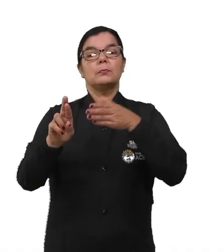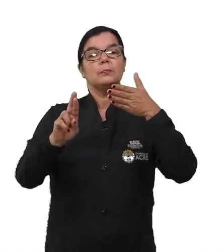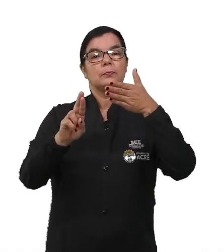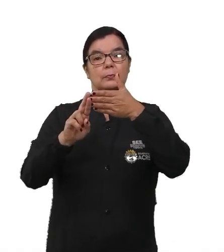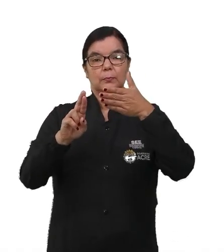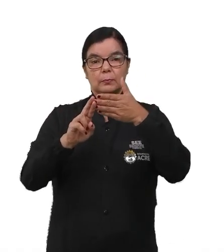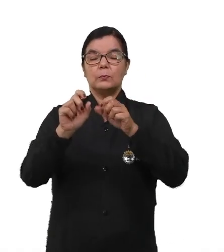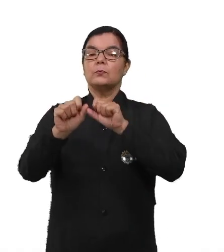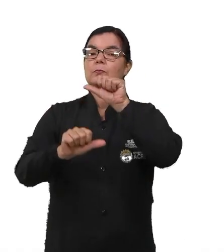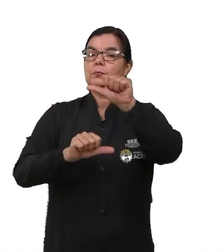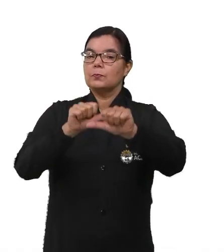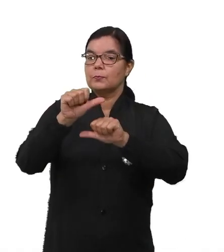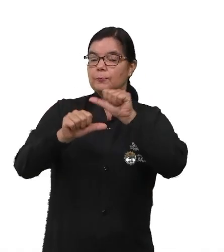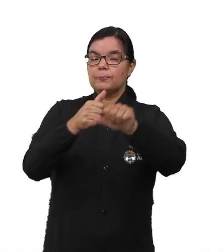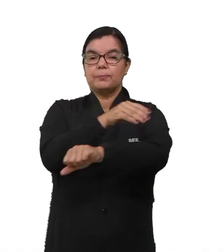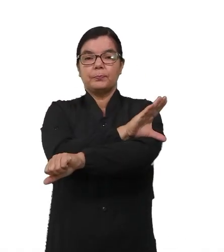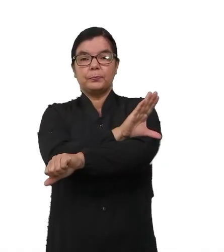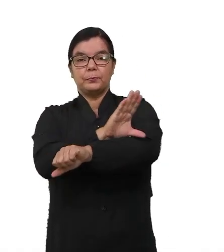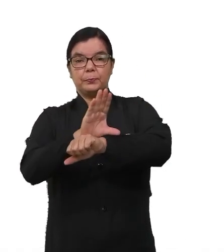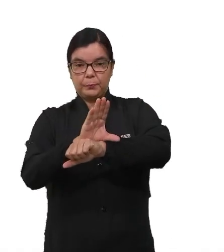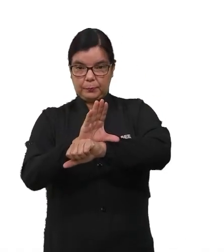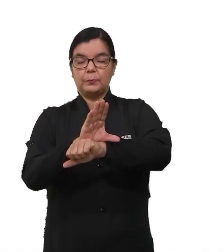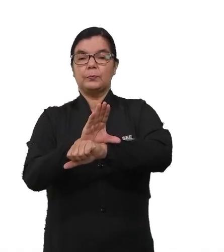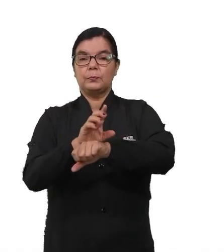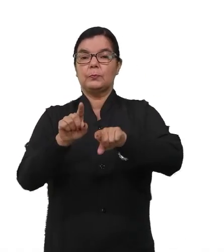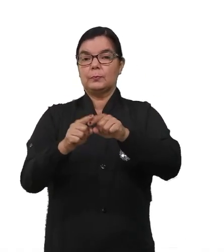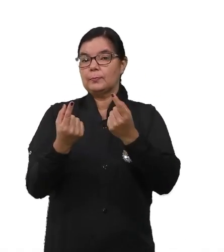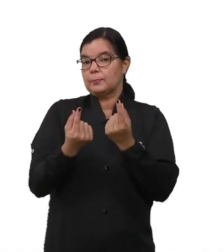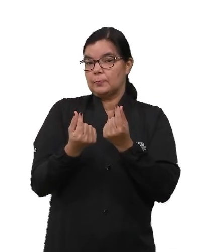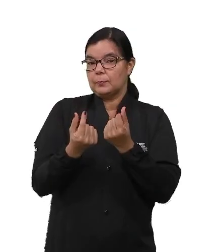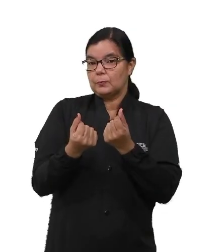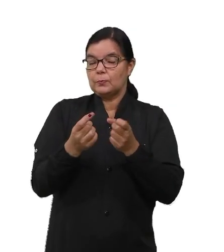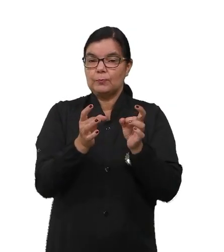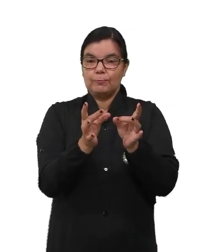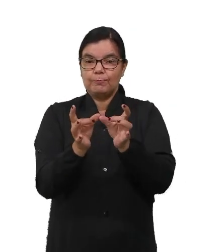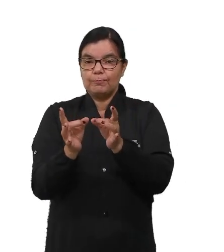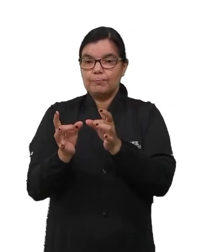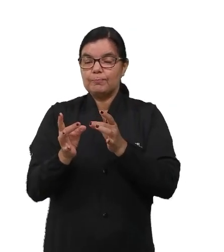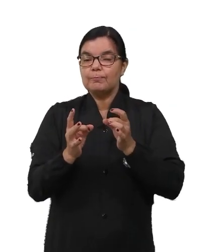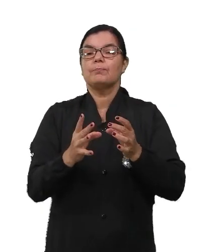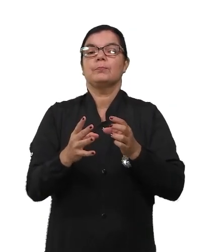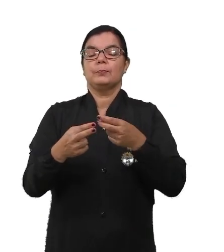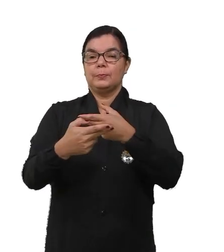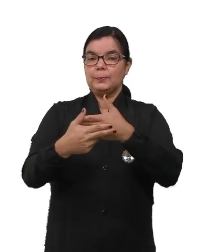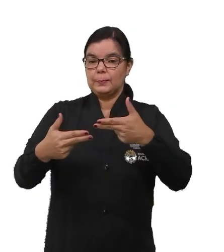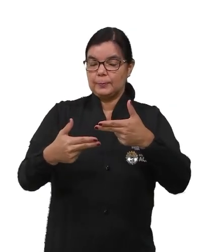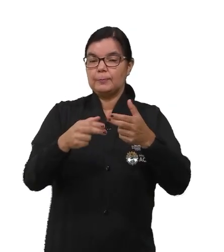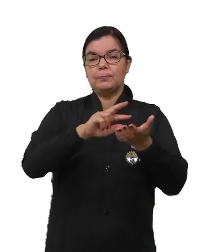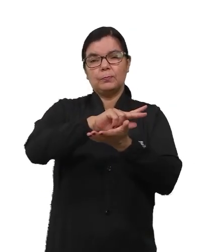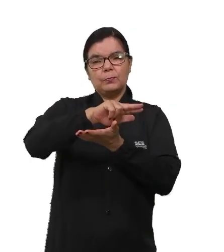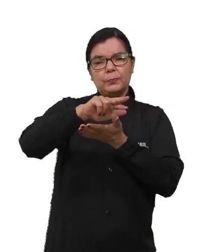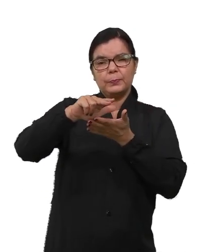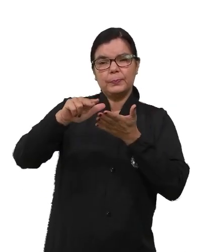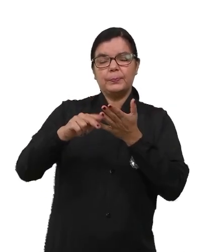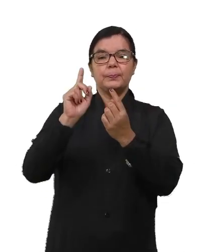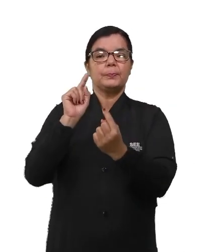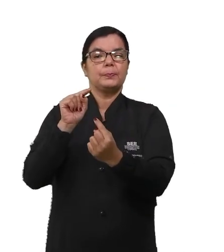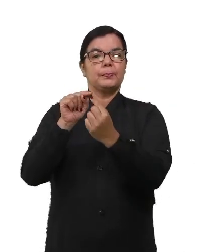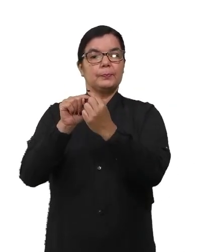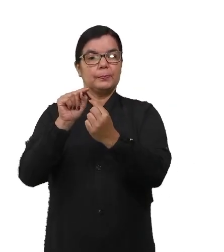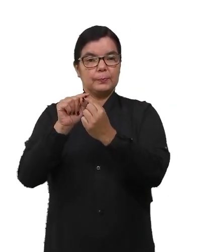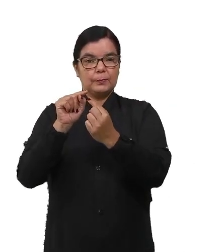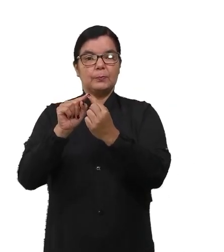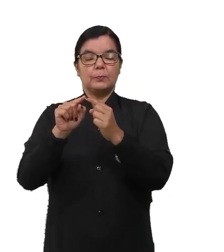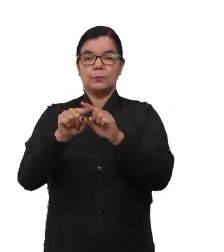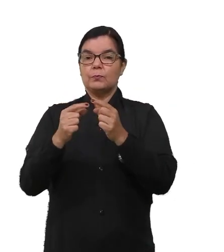à transformação da cultura em mercadoria, produzida em série, com o objetivo de